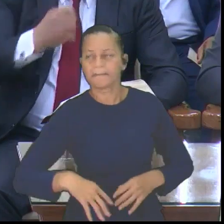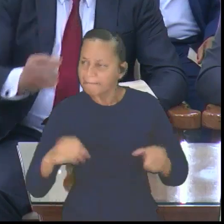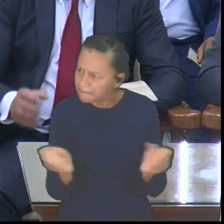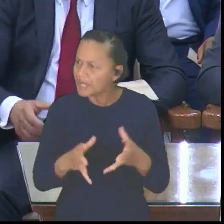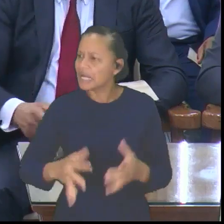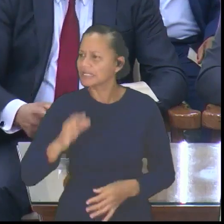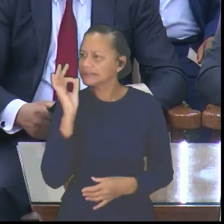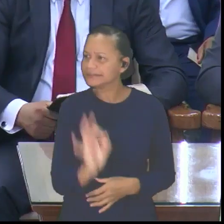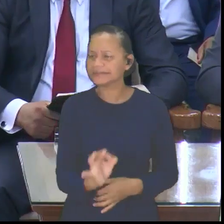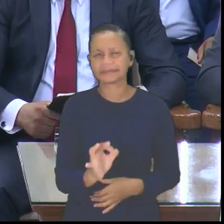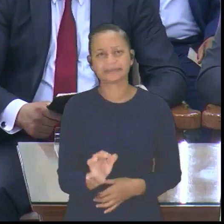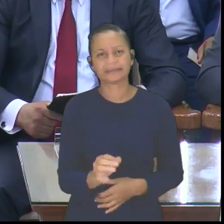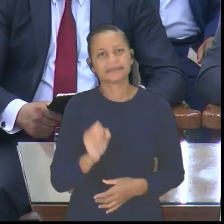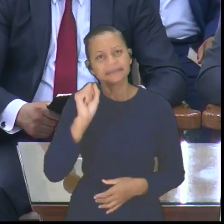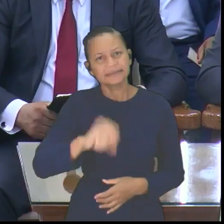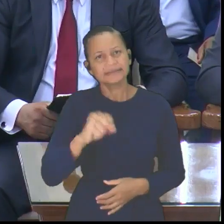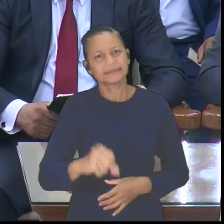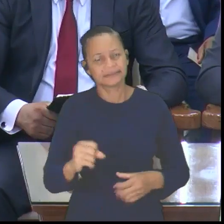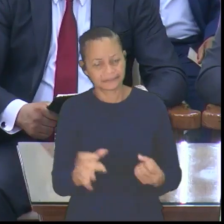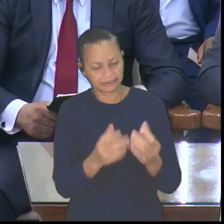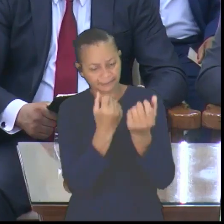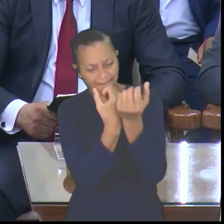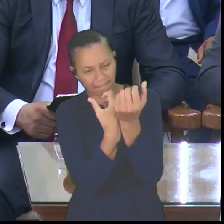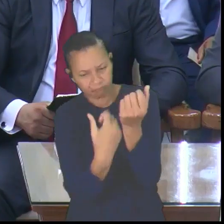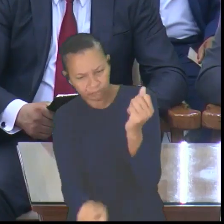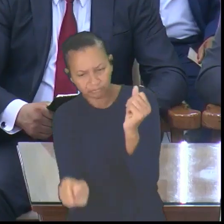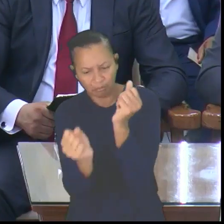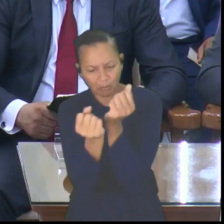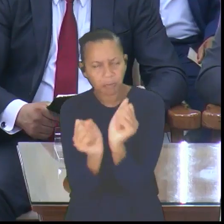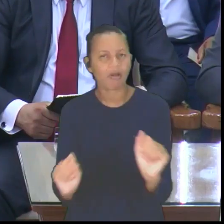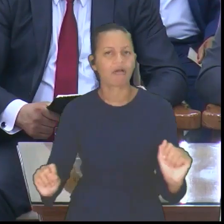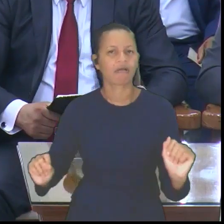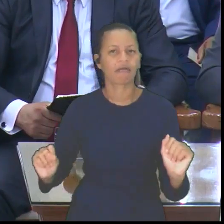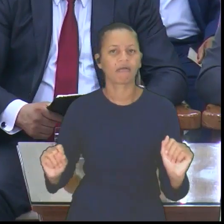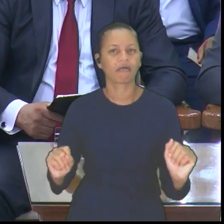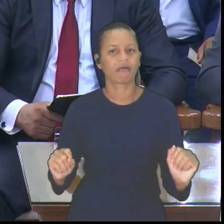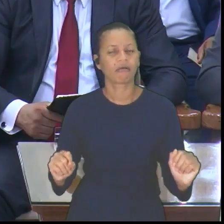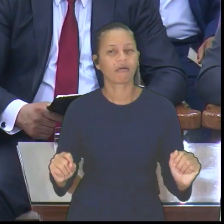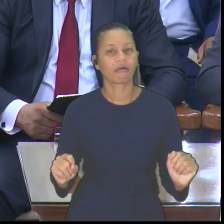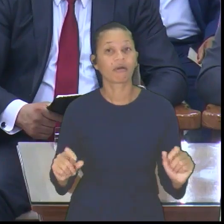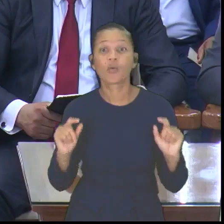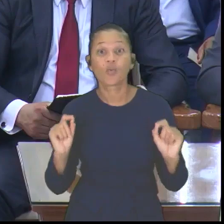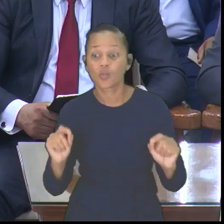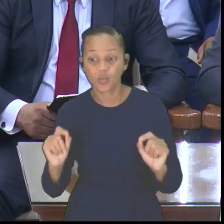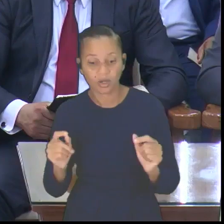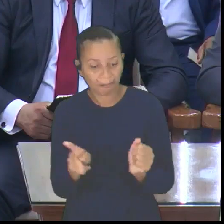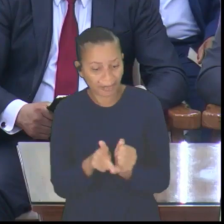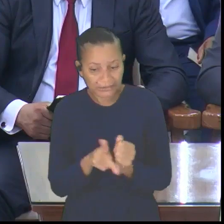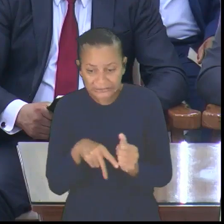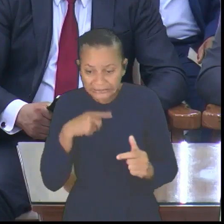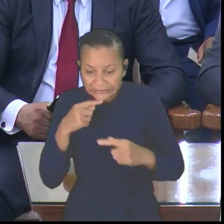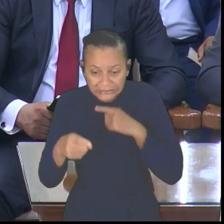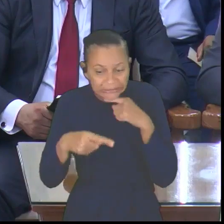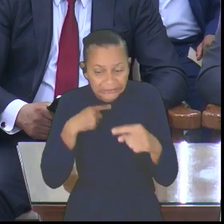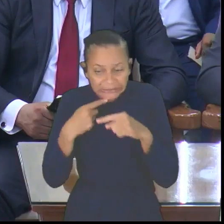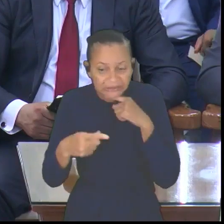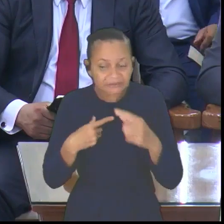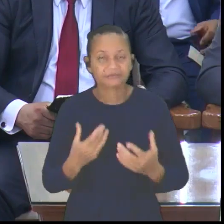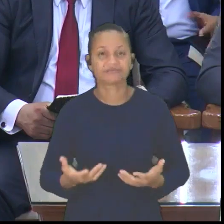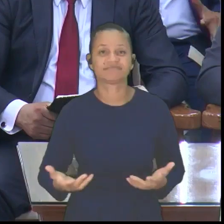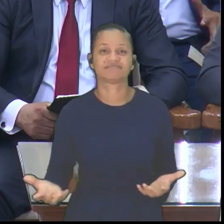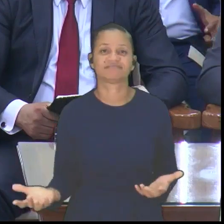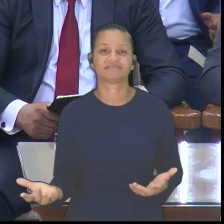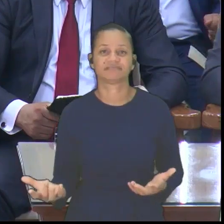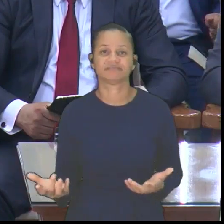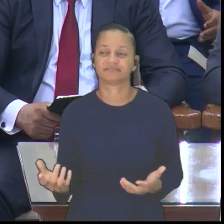ou não é milagre, igreja? É milagre. Caíram-lhe as cadeias. O que Pedro não podia fazer,